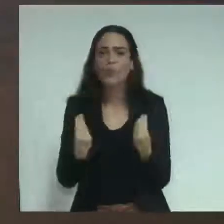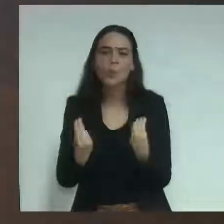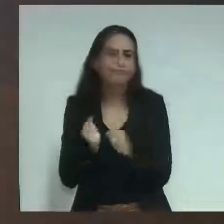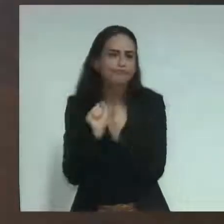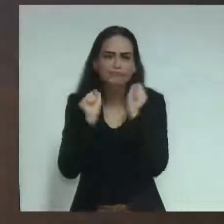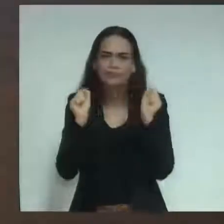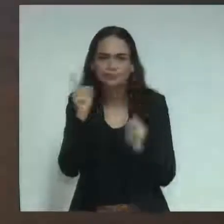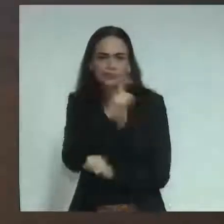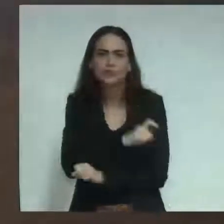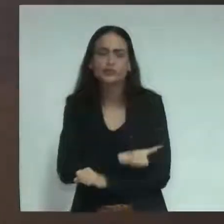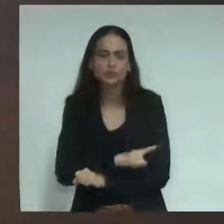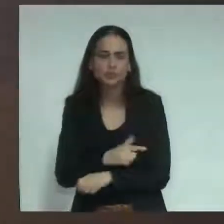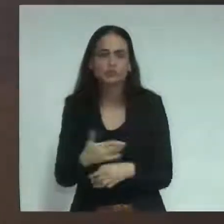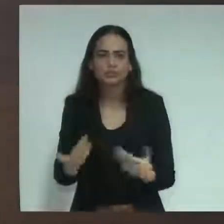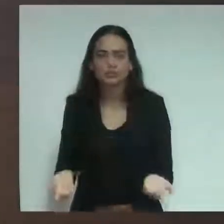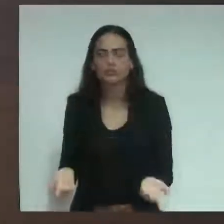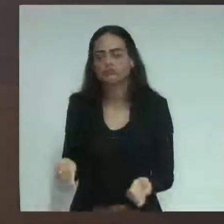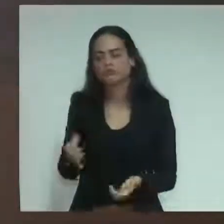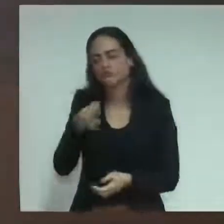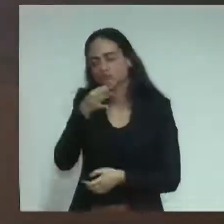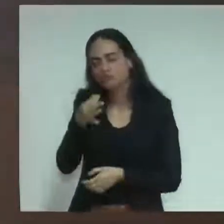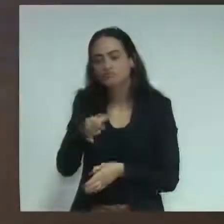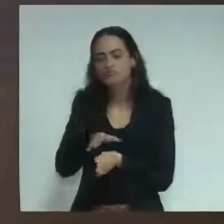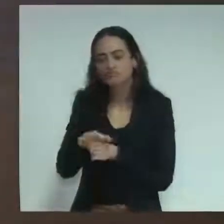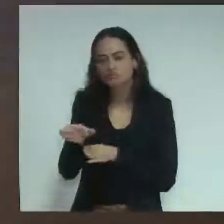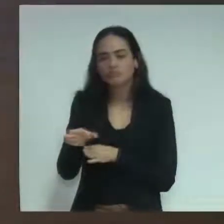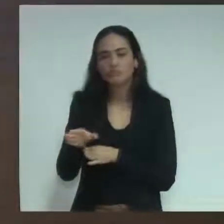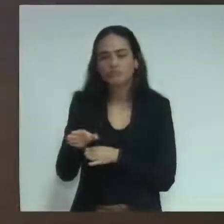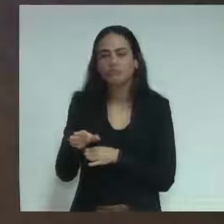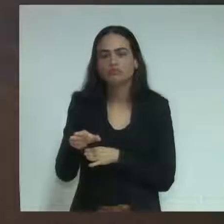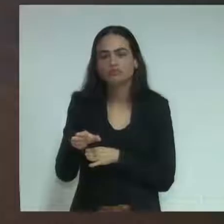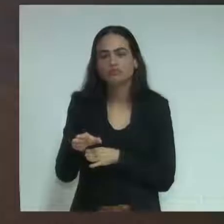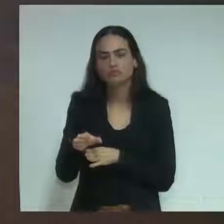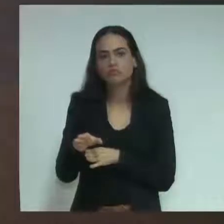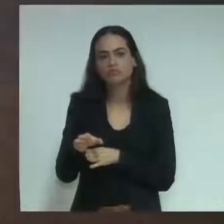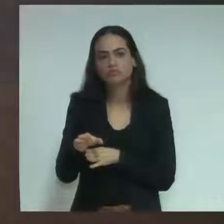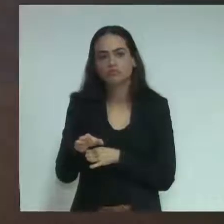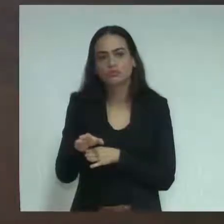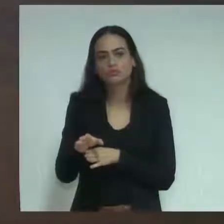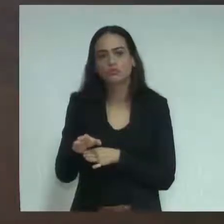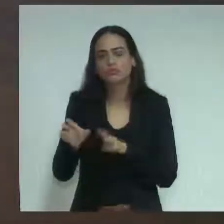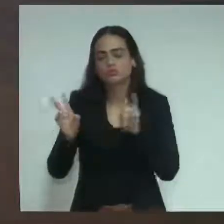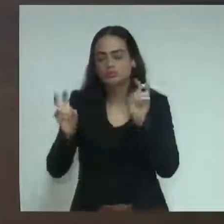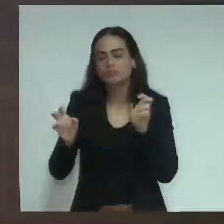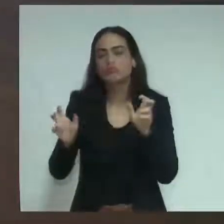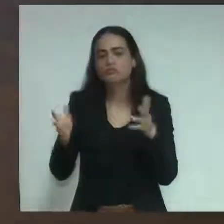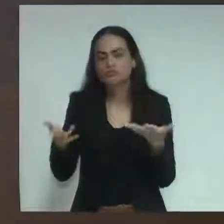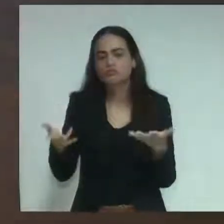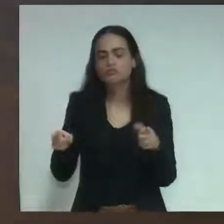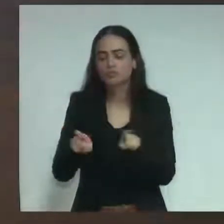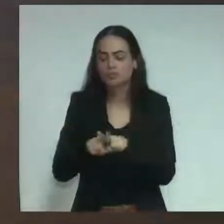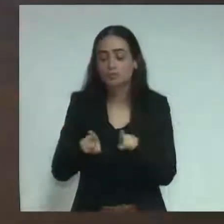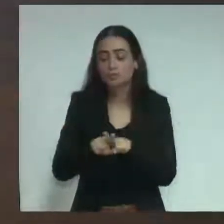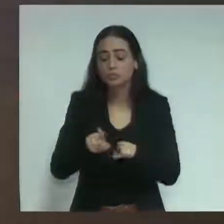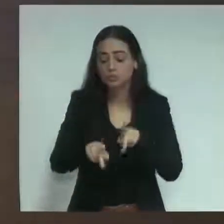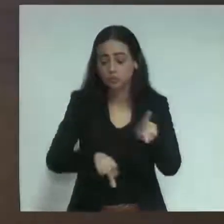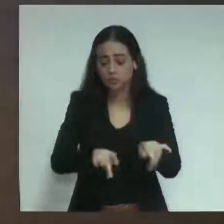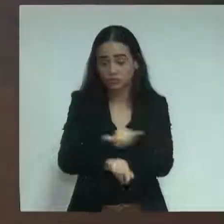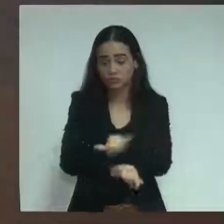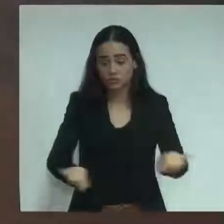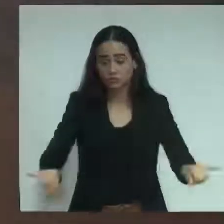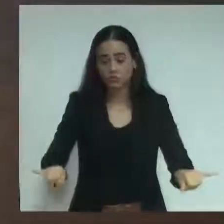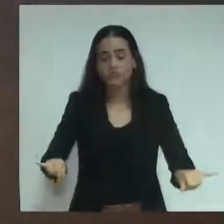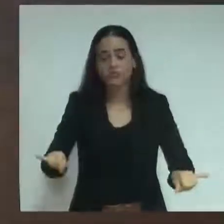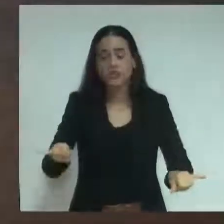Então, fica aí uma sugestão para que seja feito um esclarecimento à população. A CPFL ela tem a responsabilidade